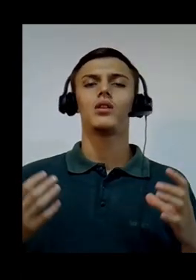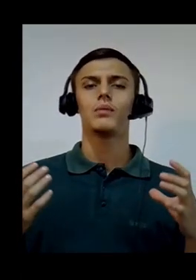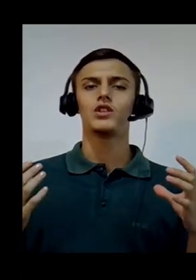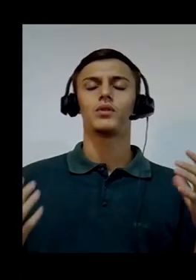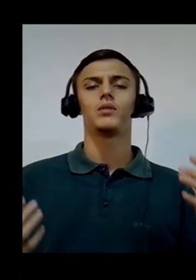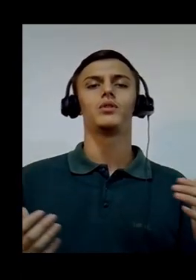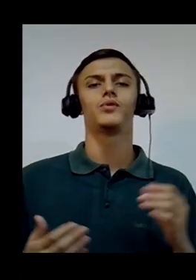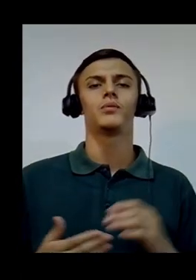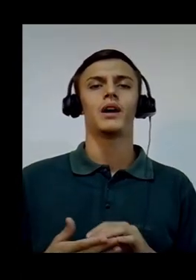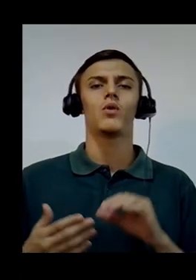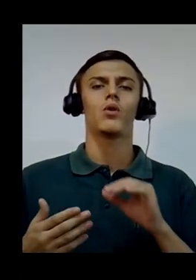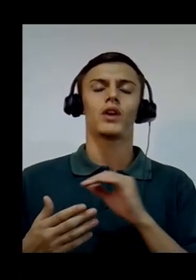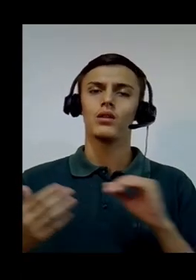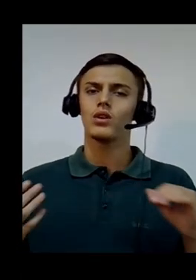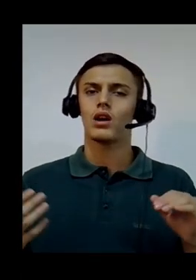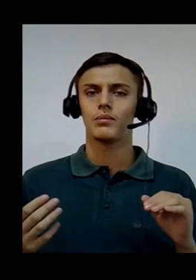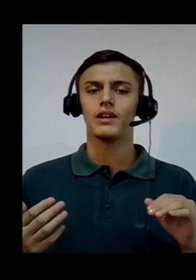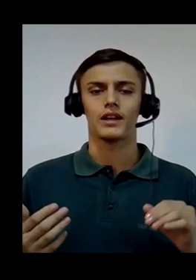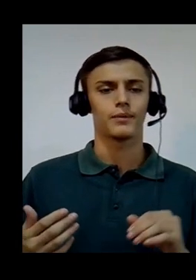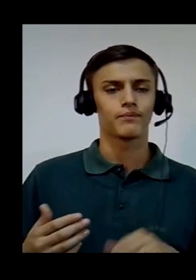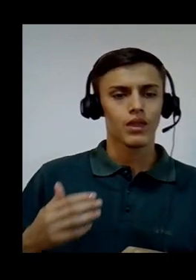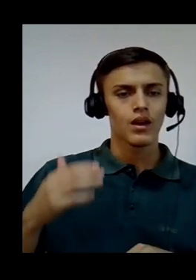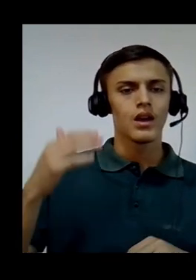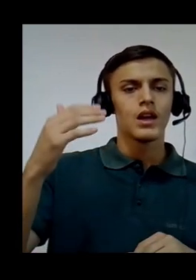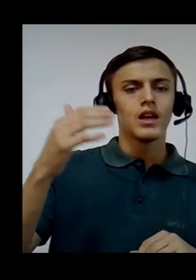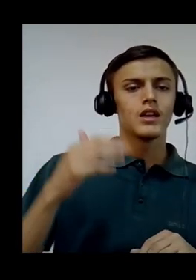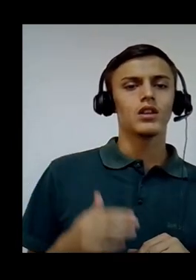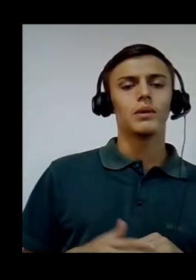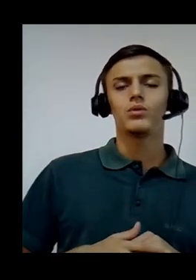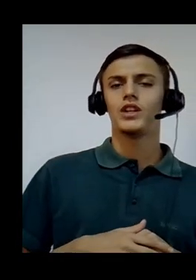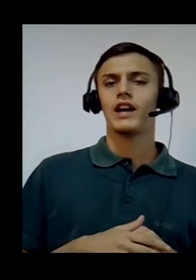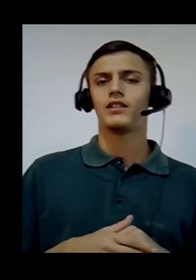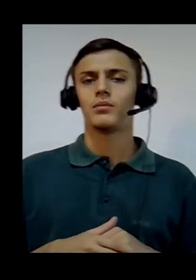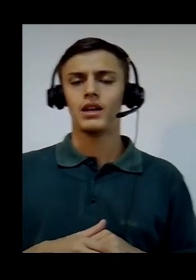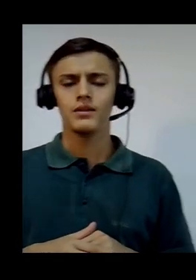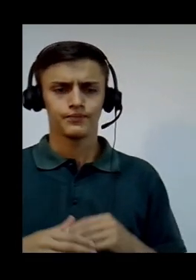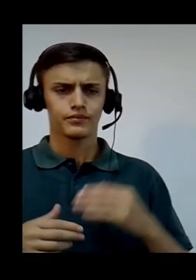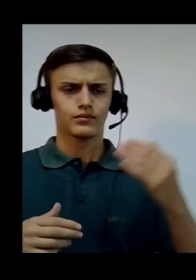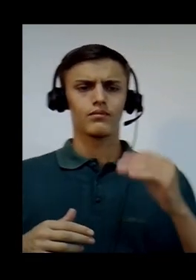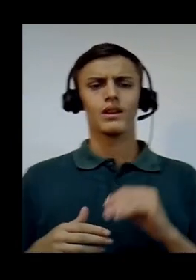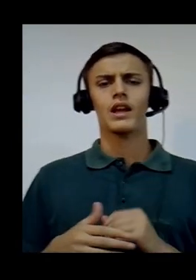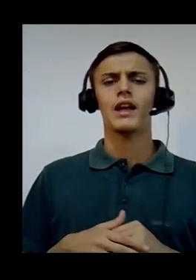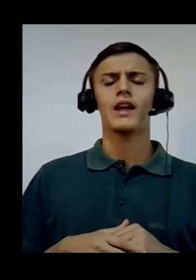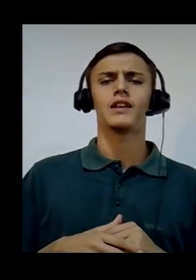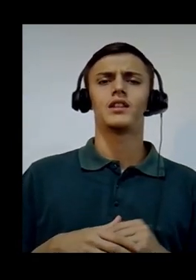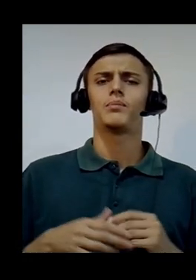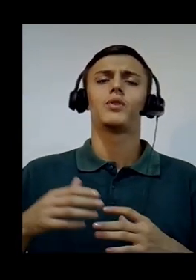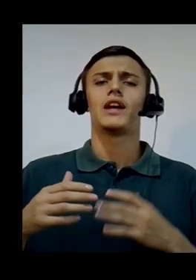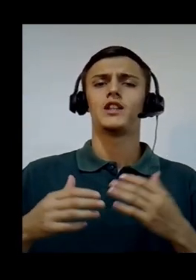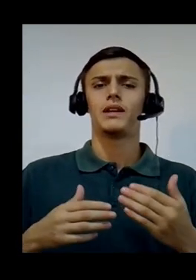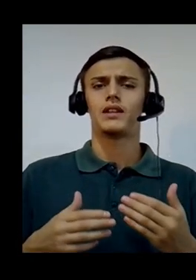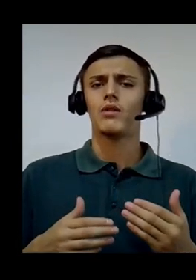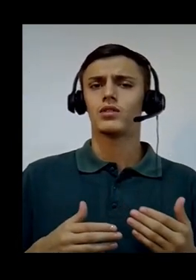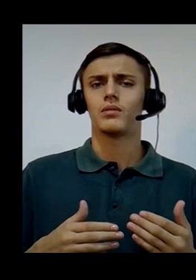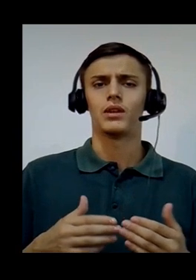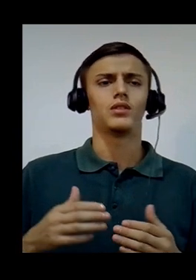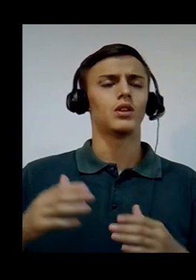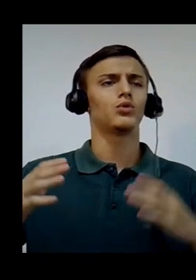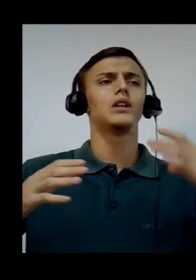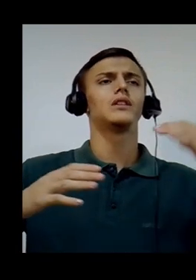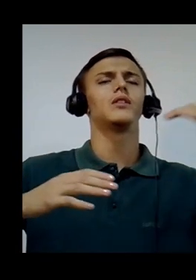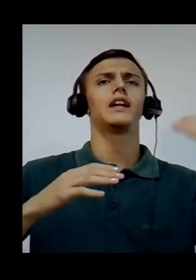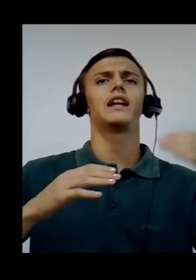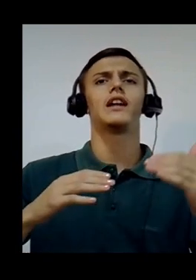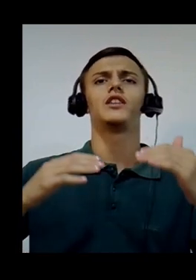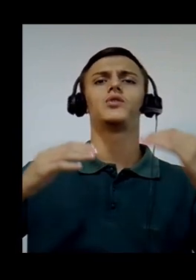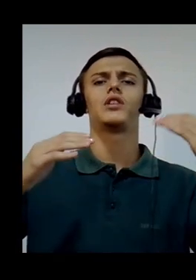Então é totalmente proibido fumar em qualquer local da Bernec. Isolamento de área também, sem procurar respeitar o isolamento.